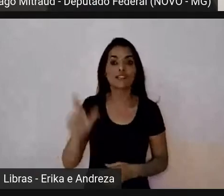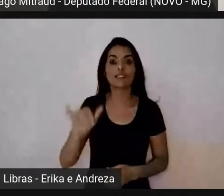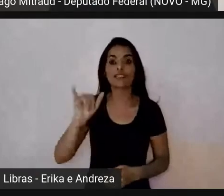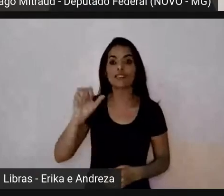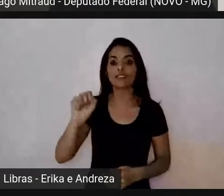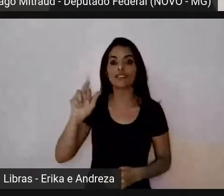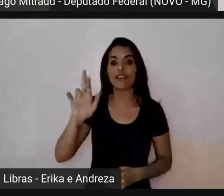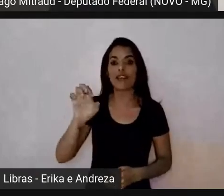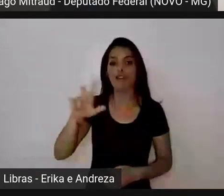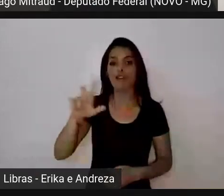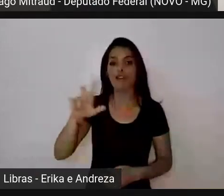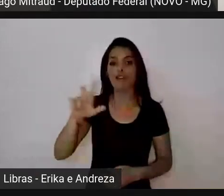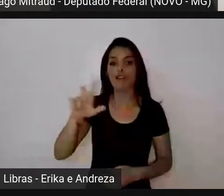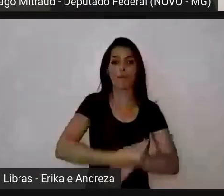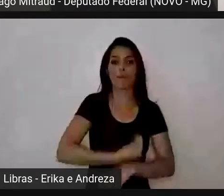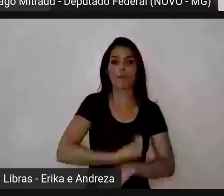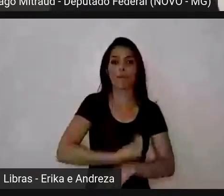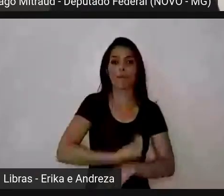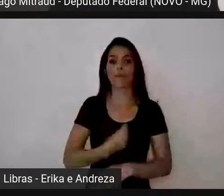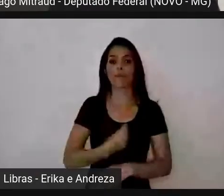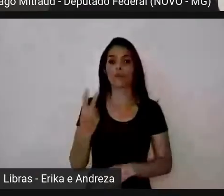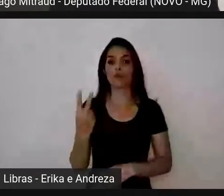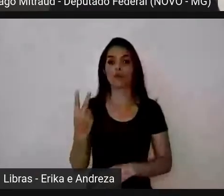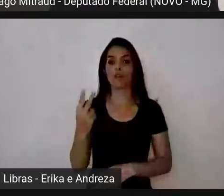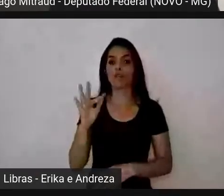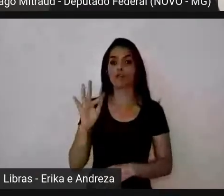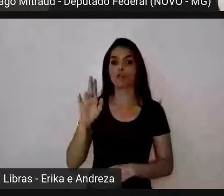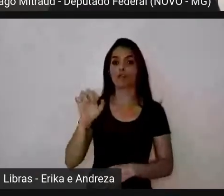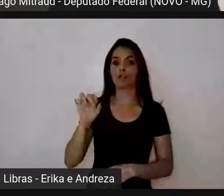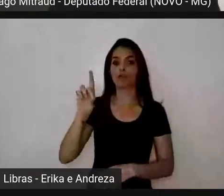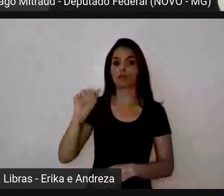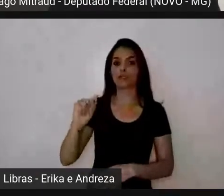de uma fundação que nós dois, vira e mexe, participamos, mas